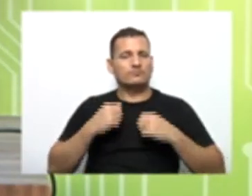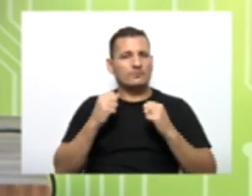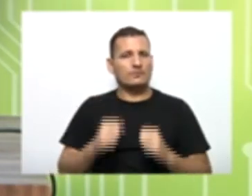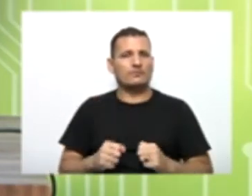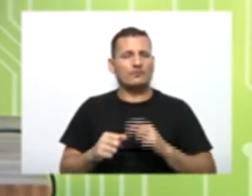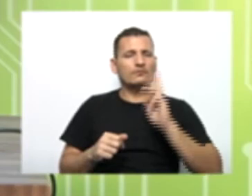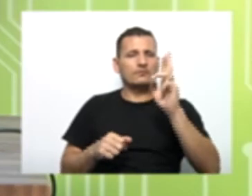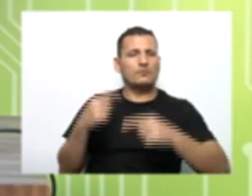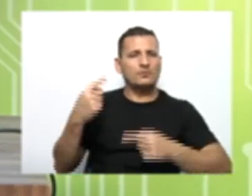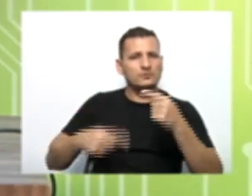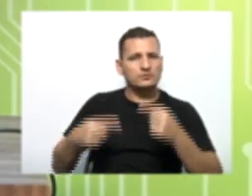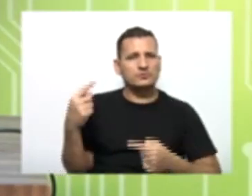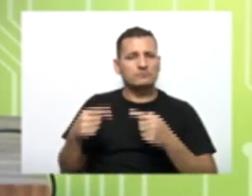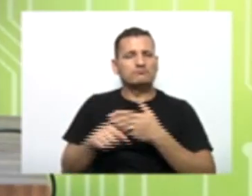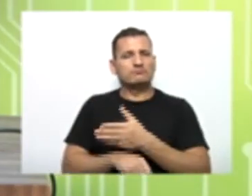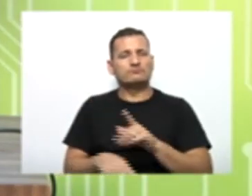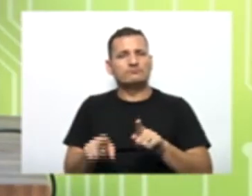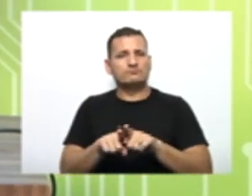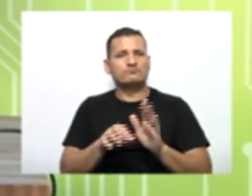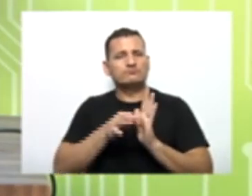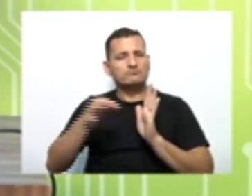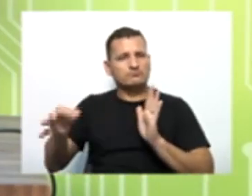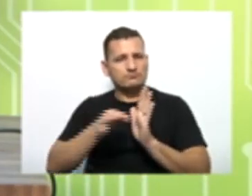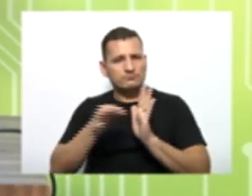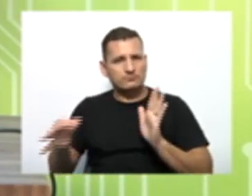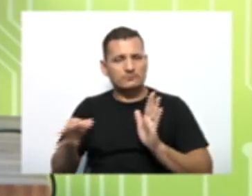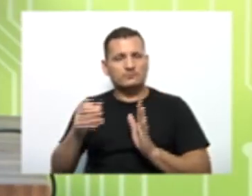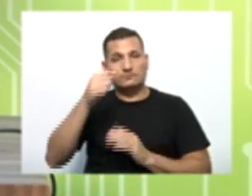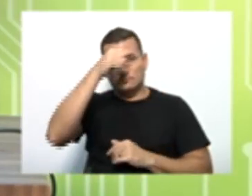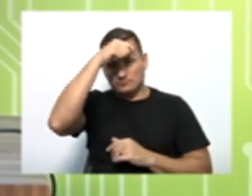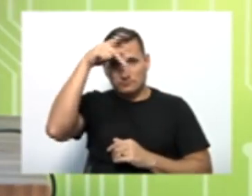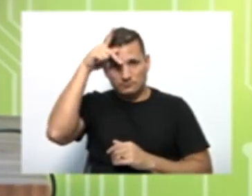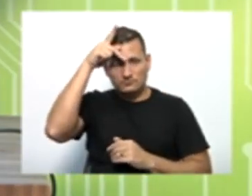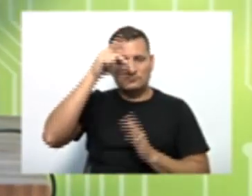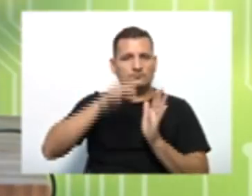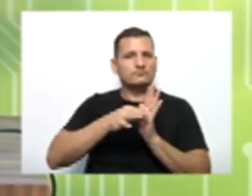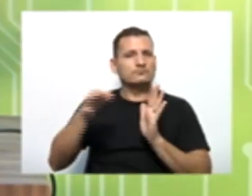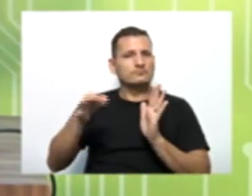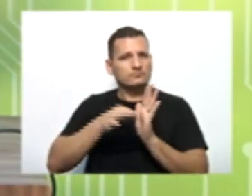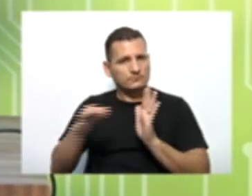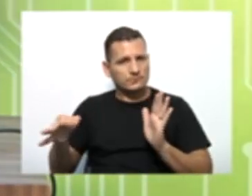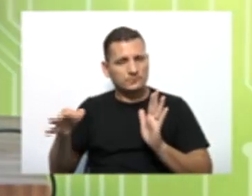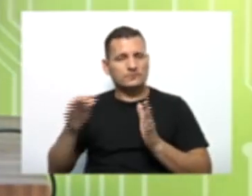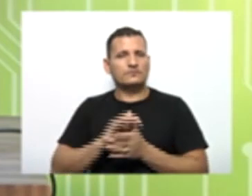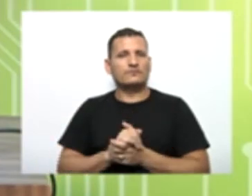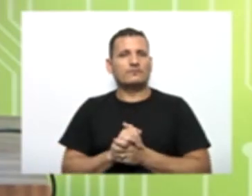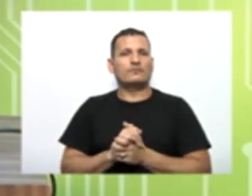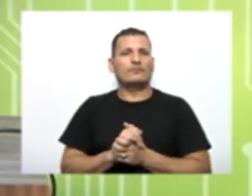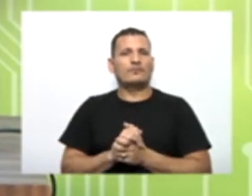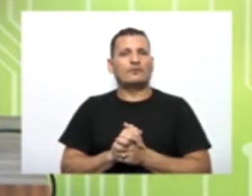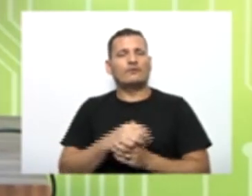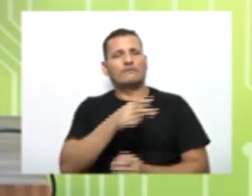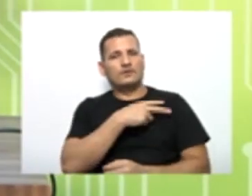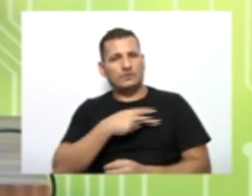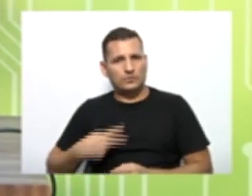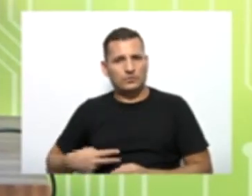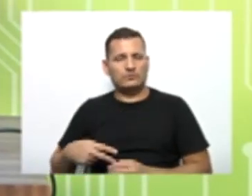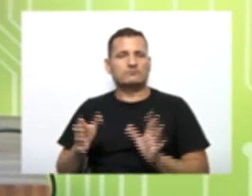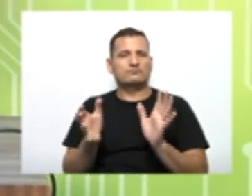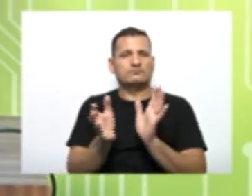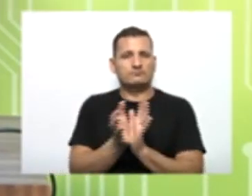exerço a minha cidadania quando eu participo de coisas que são importantes para a cidade que eu vivo. Quando há uma